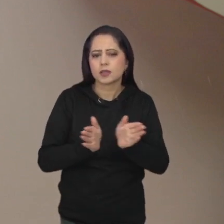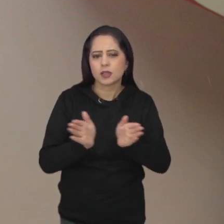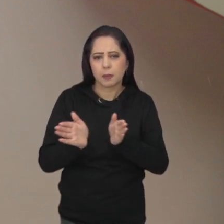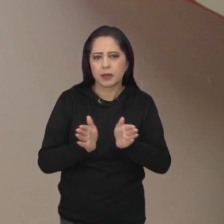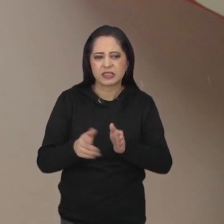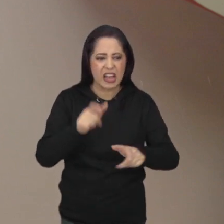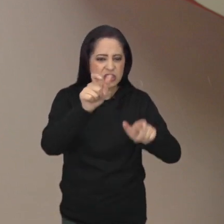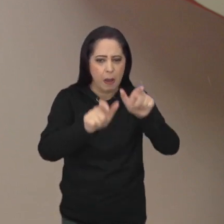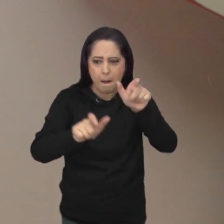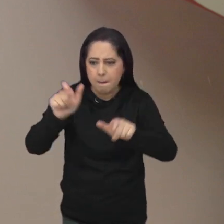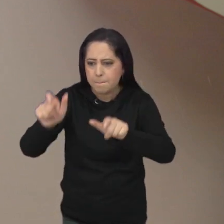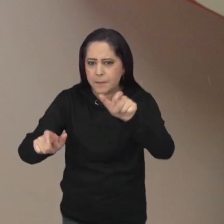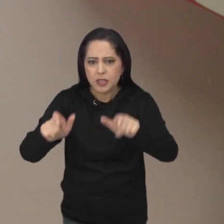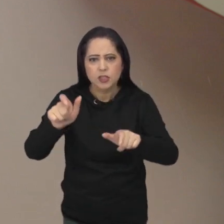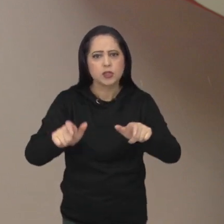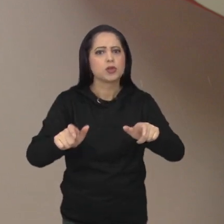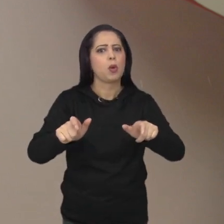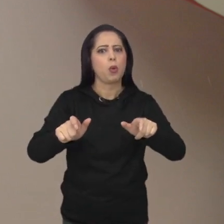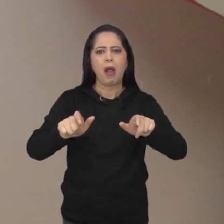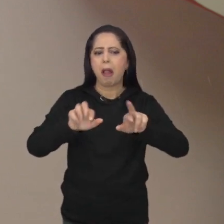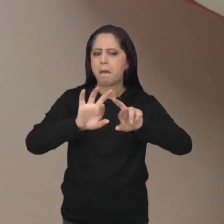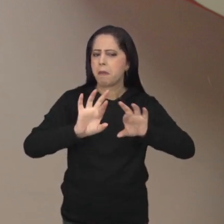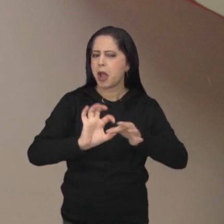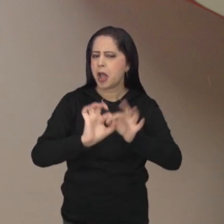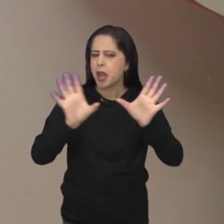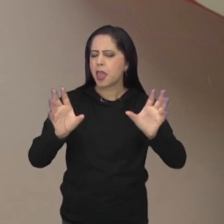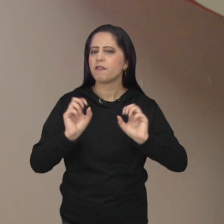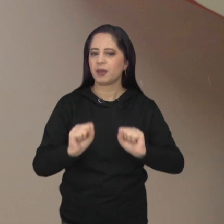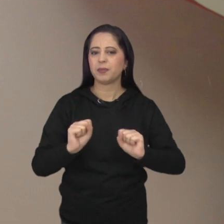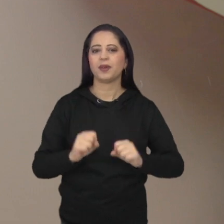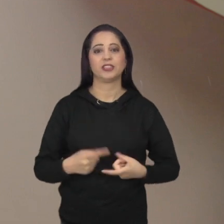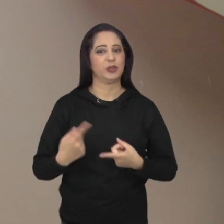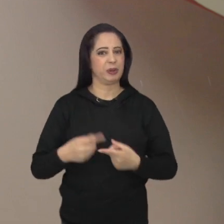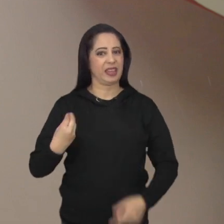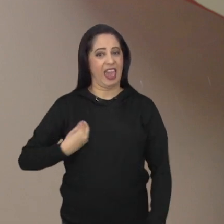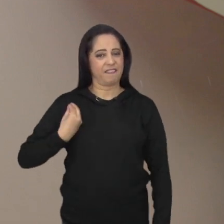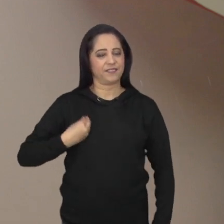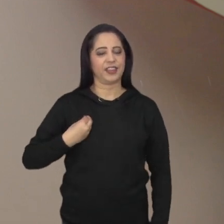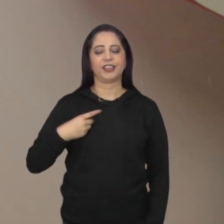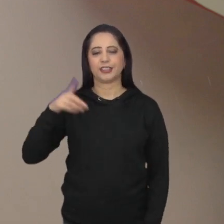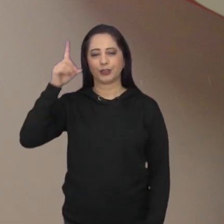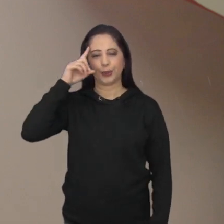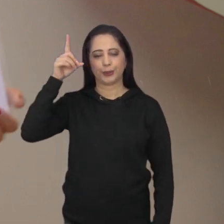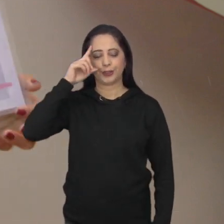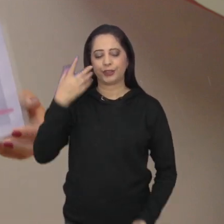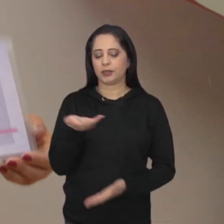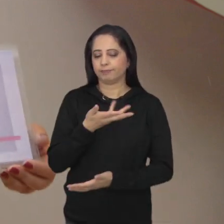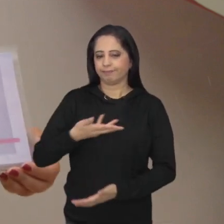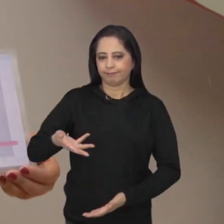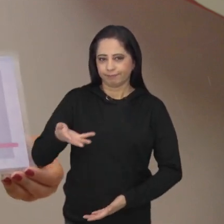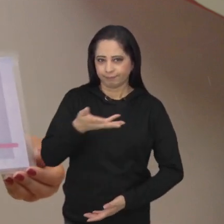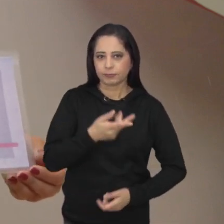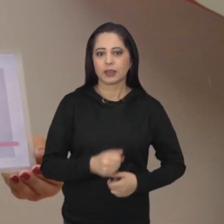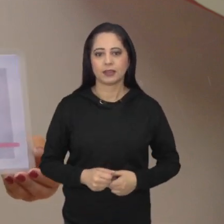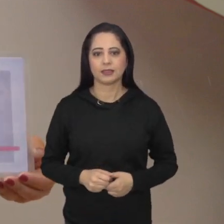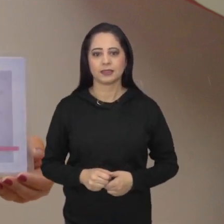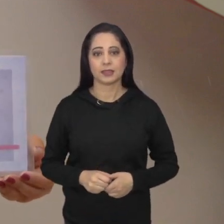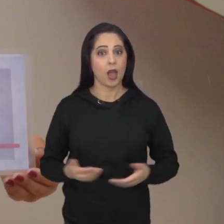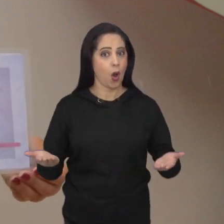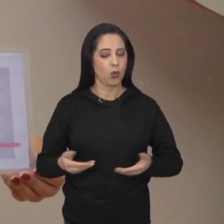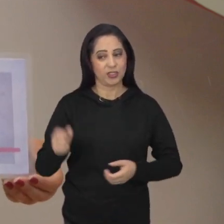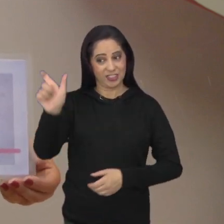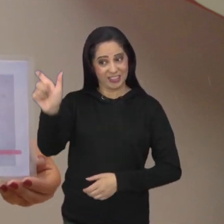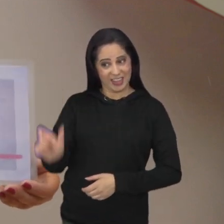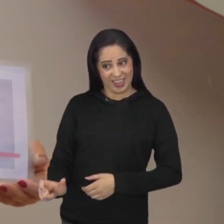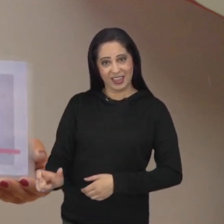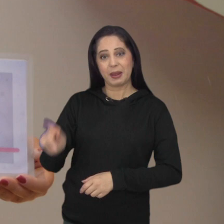incorporada por qualquer pessoa de diversas maneiras nessa correria nossa do dia a dia. E quem conta tudinho sobre os benefícios